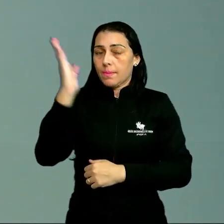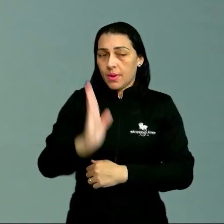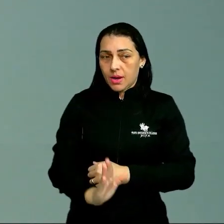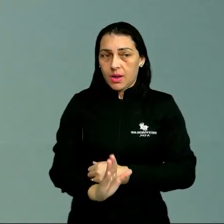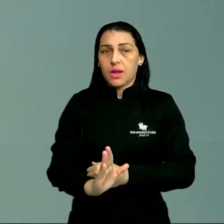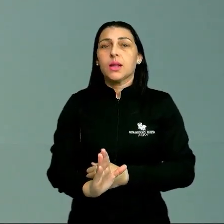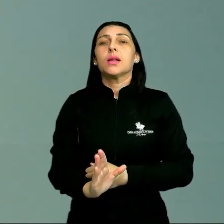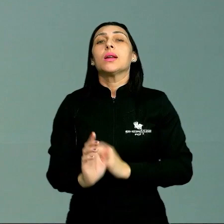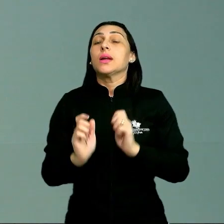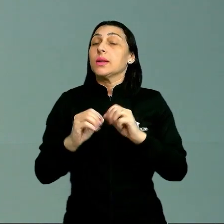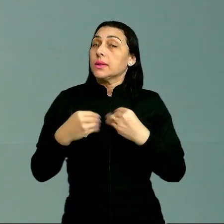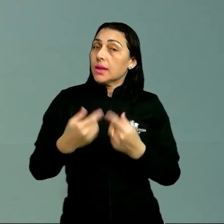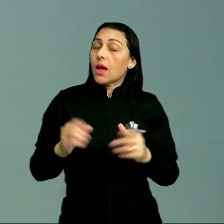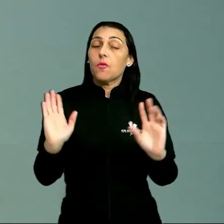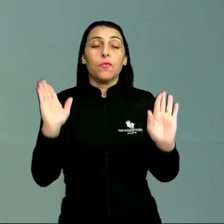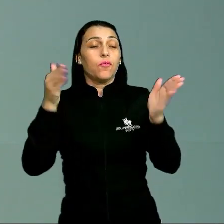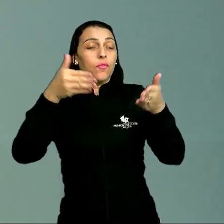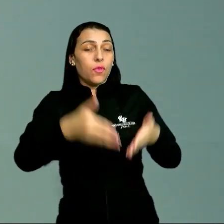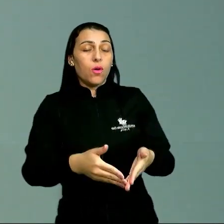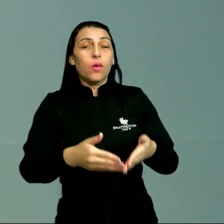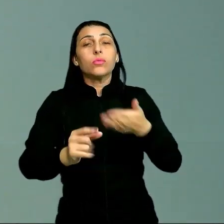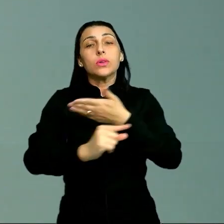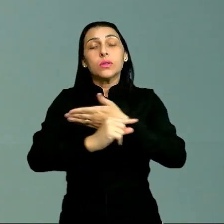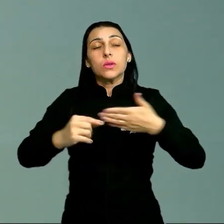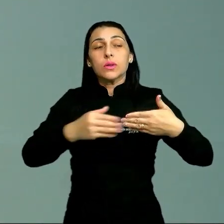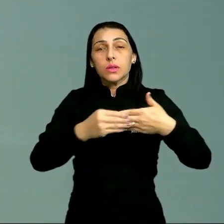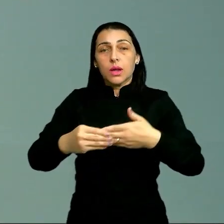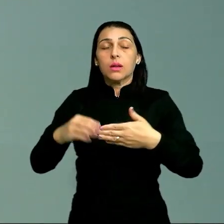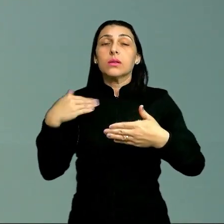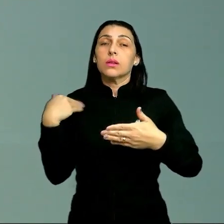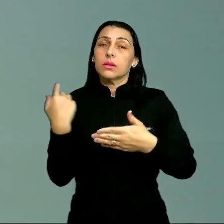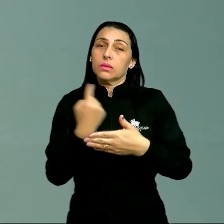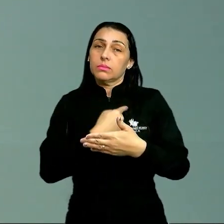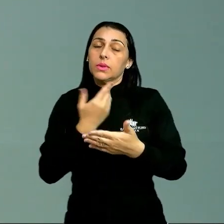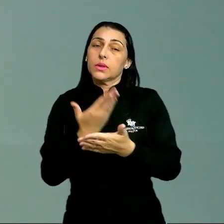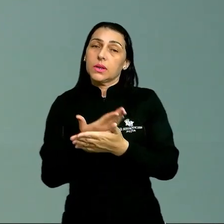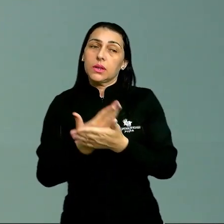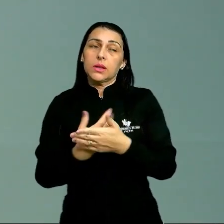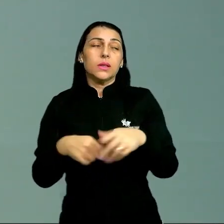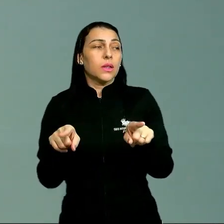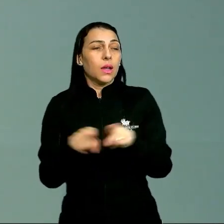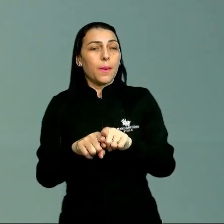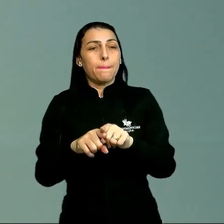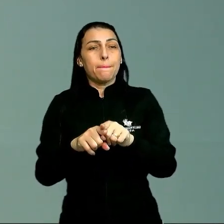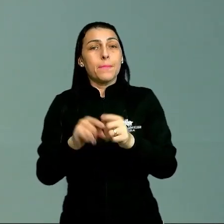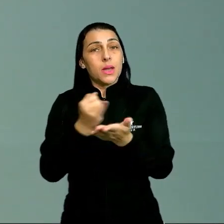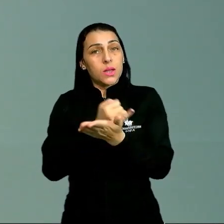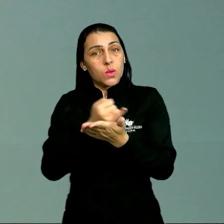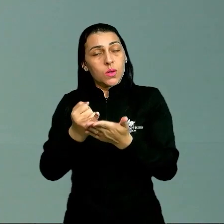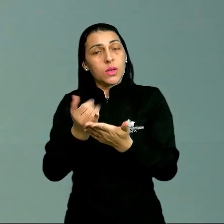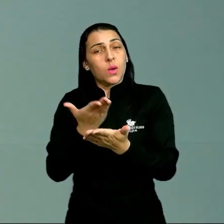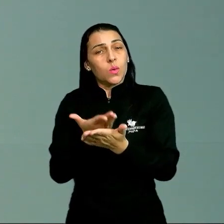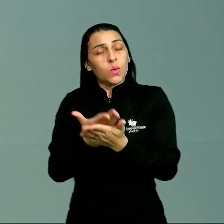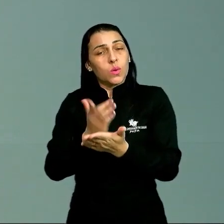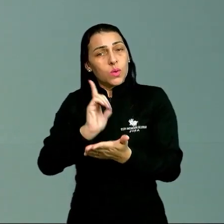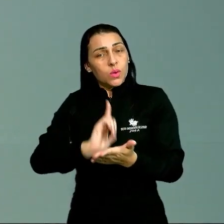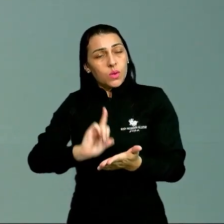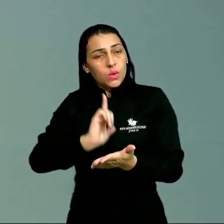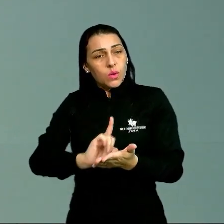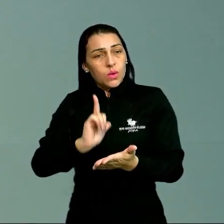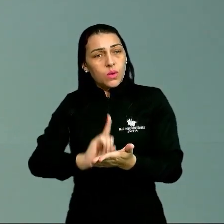elas dão ênfase, foco nesses autores que eu trago nas minhas aulas, inclusive introdução aos estudos